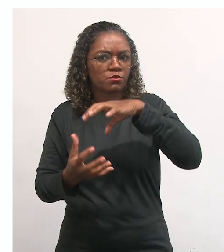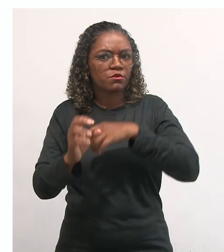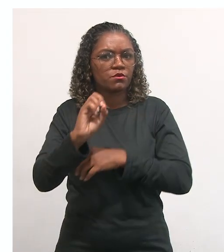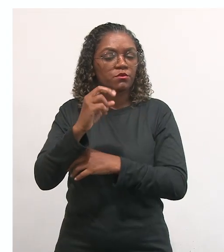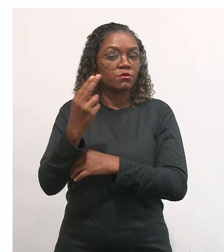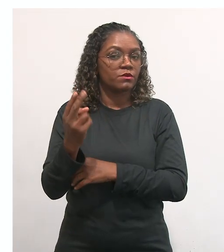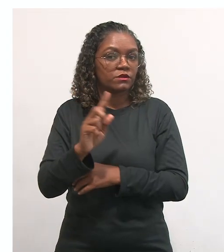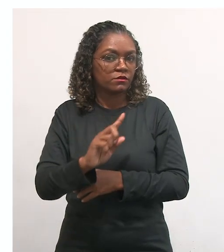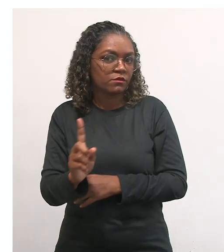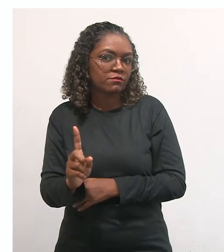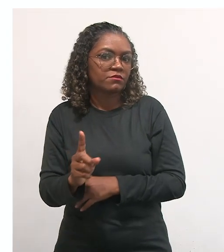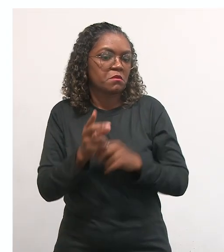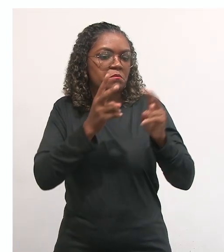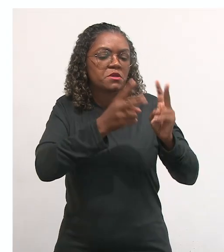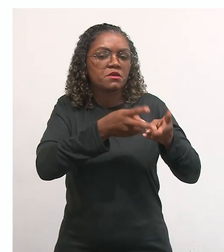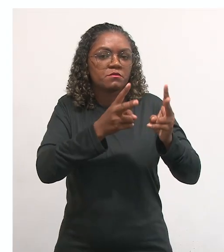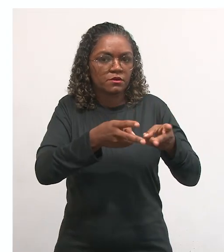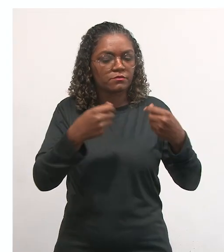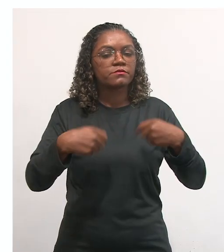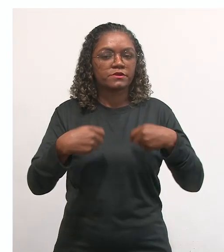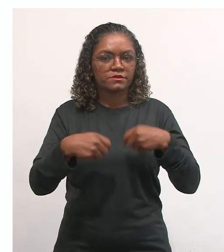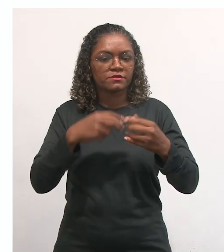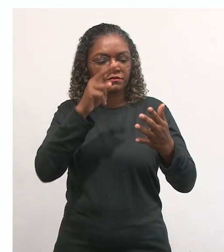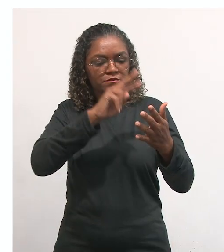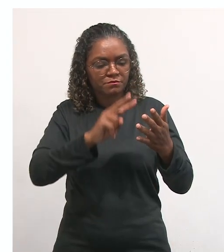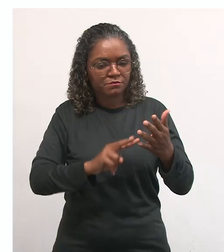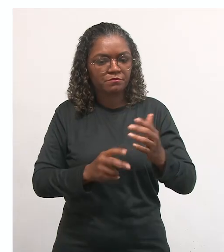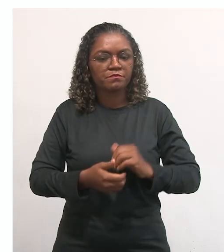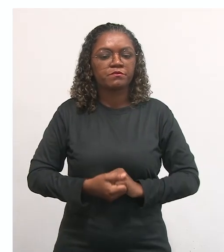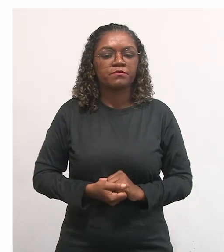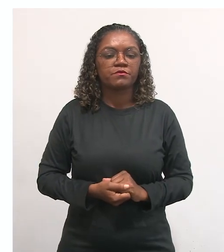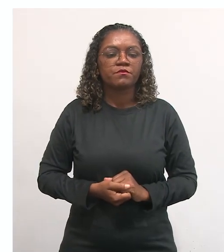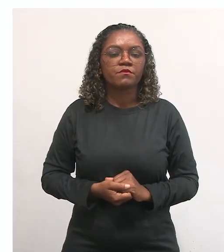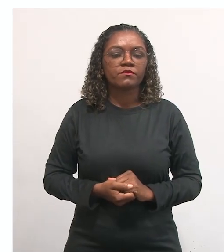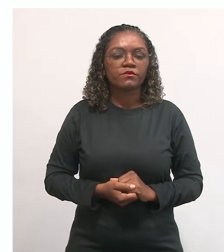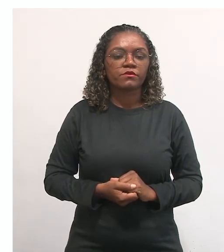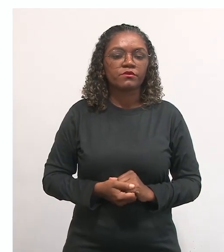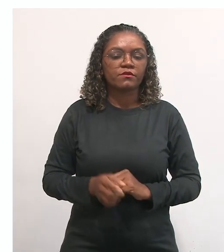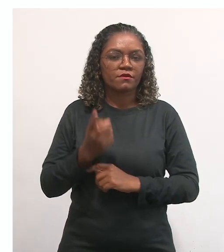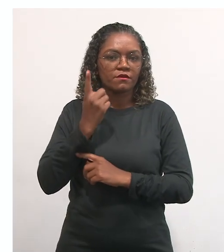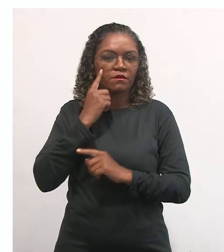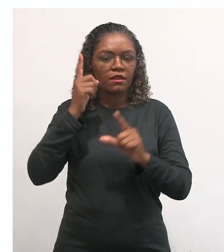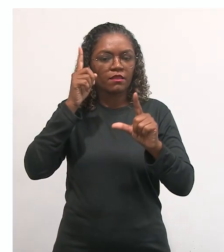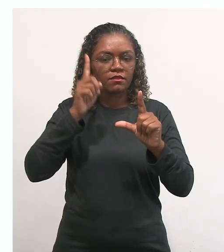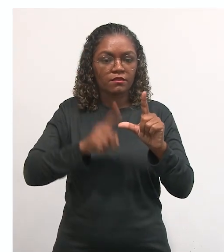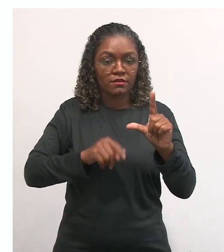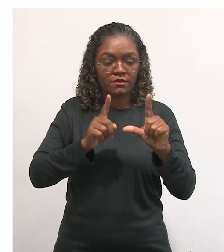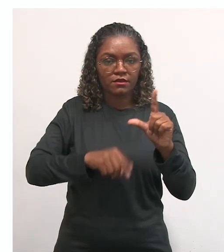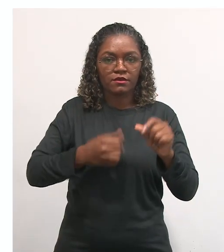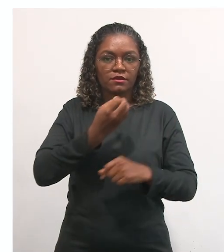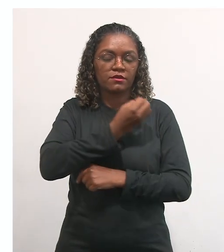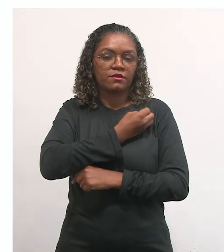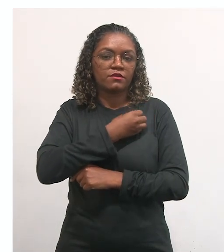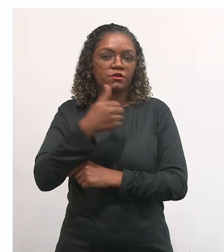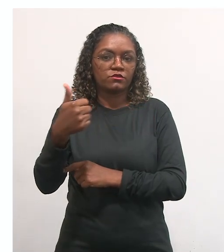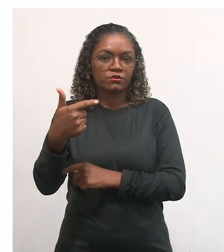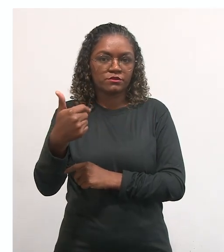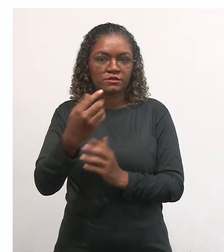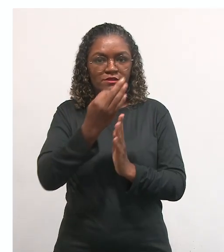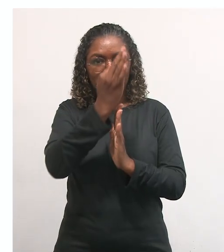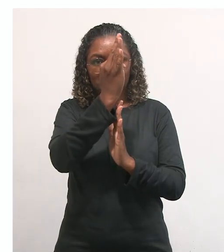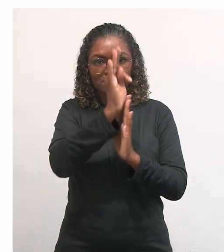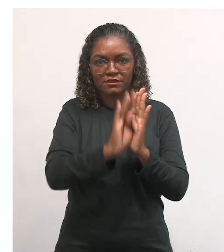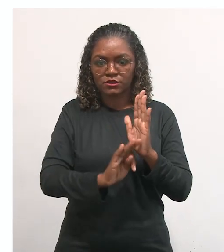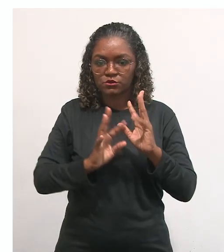tá então tá aqui ó a numeração de página no canto superior direito ó letra tamanho 12 para os